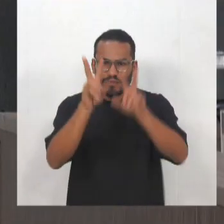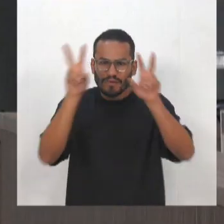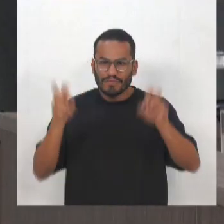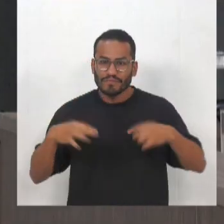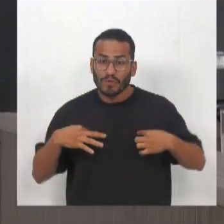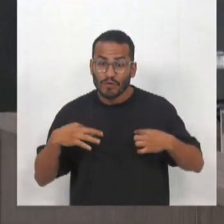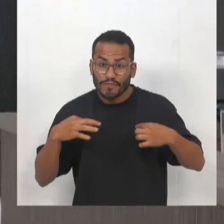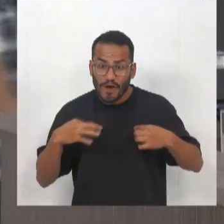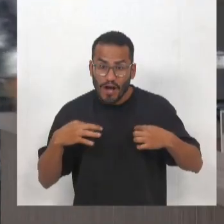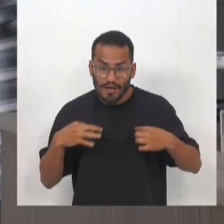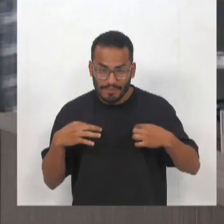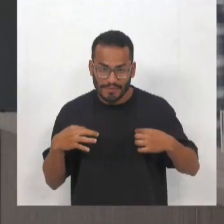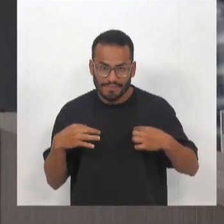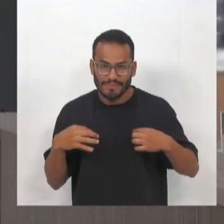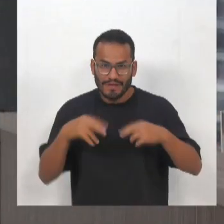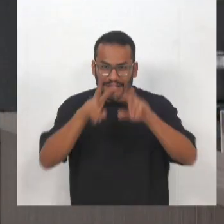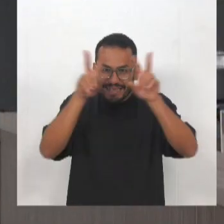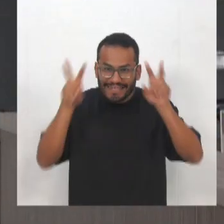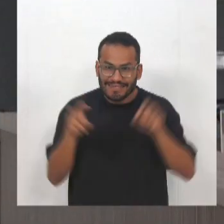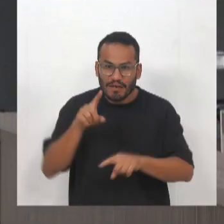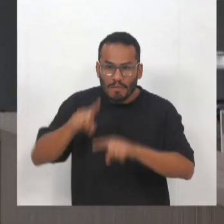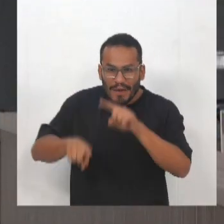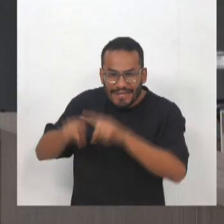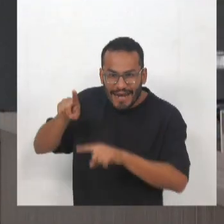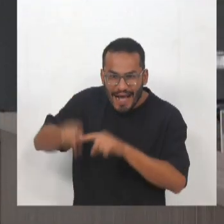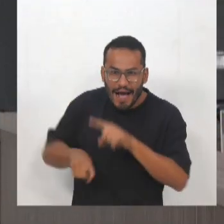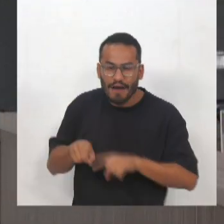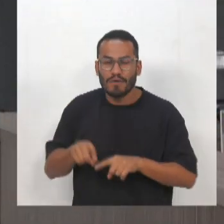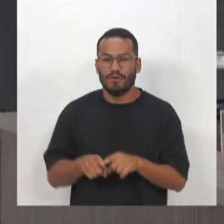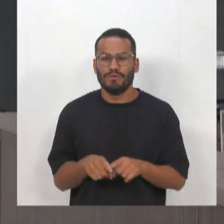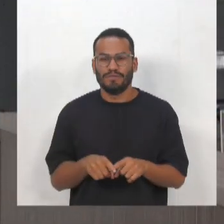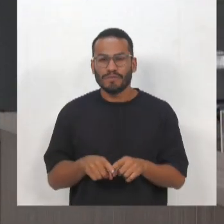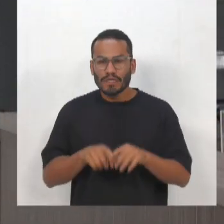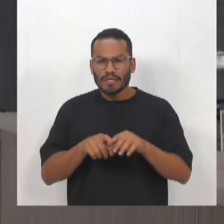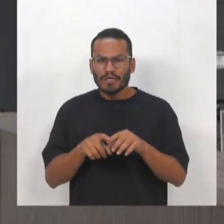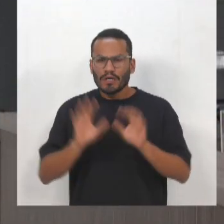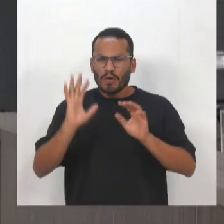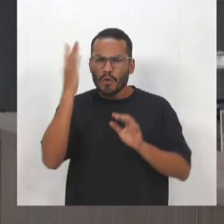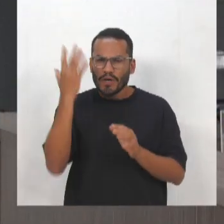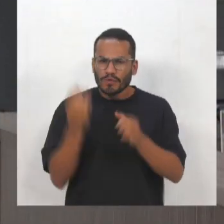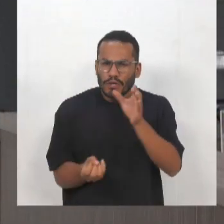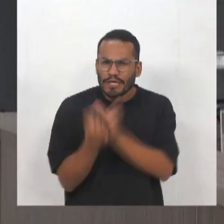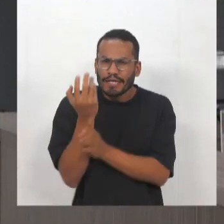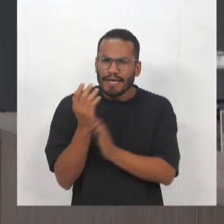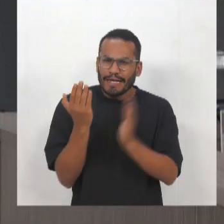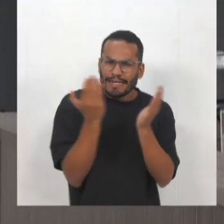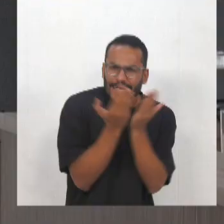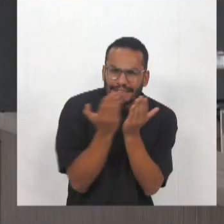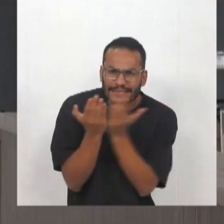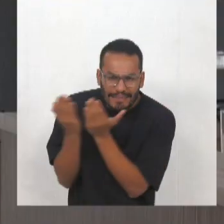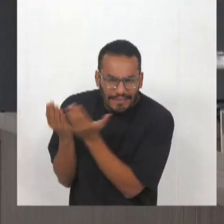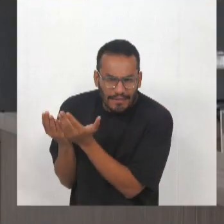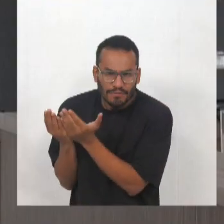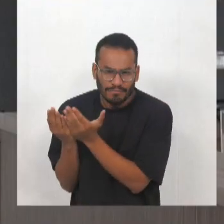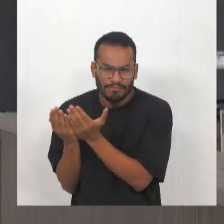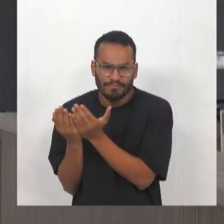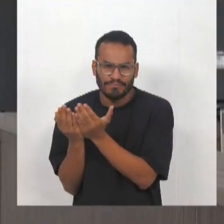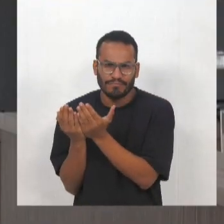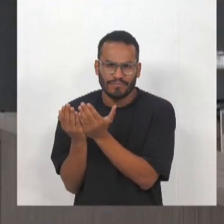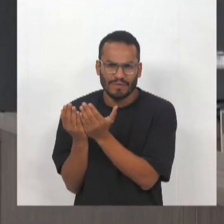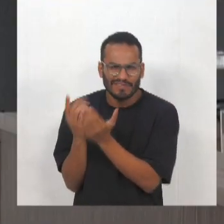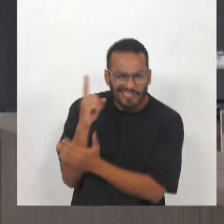dos uniformes, questão dos materiais, que quando se cria uma licitação